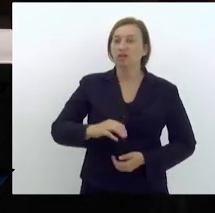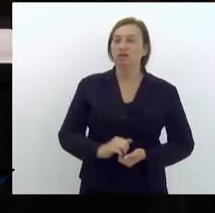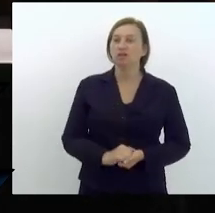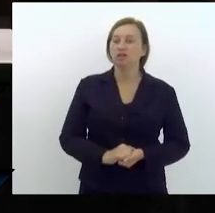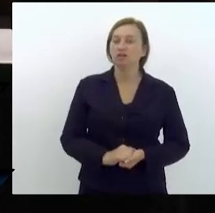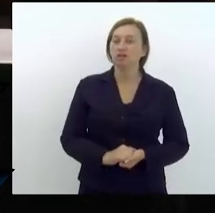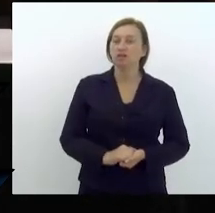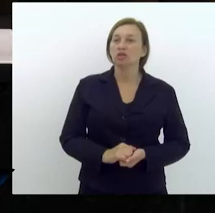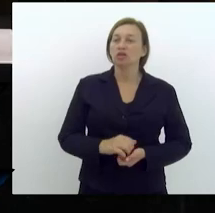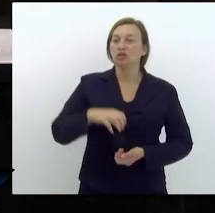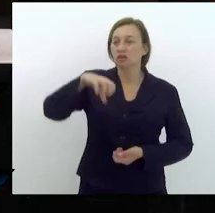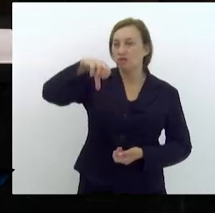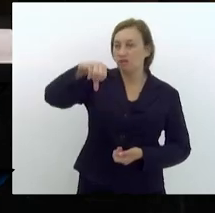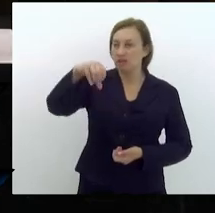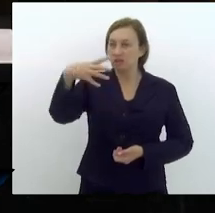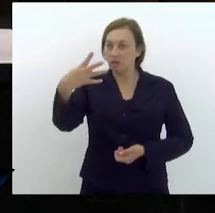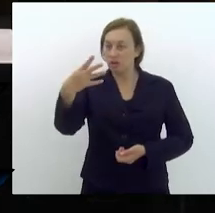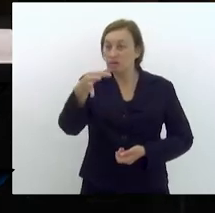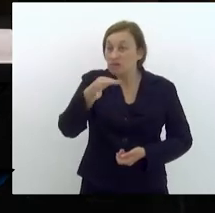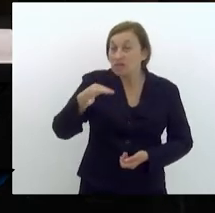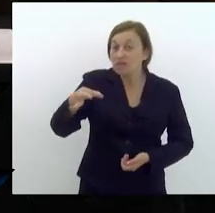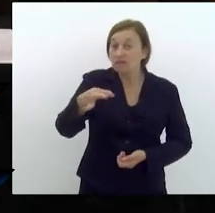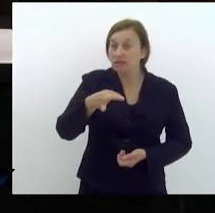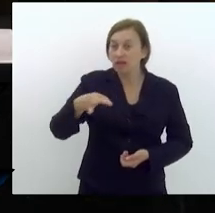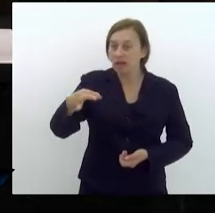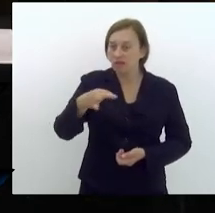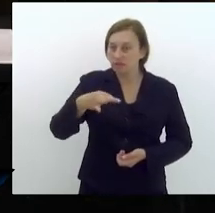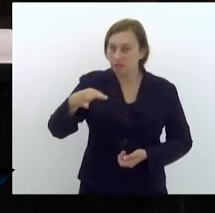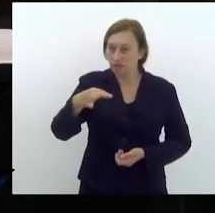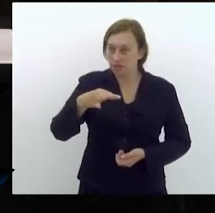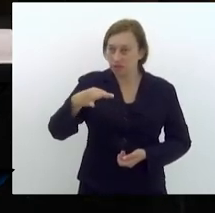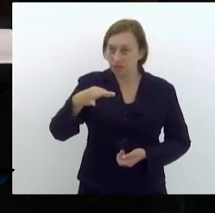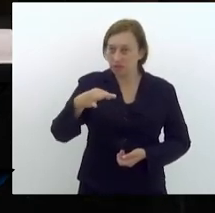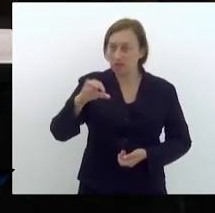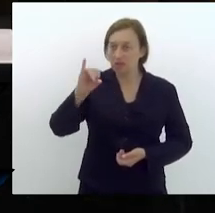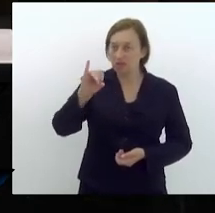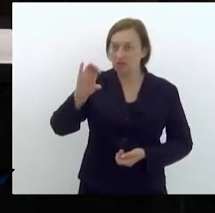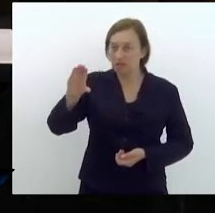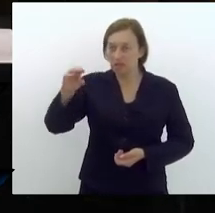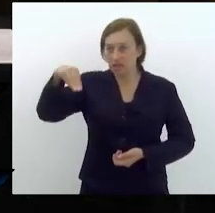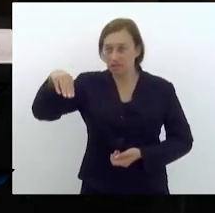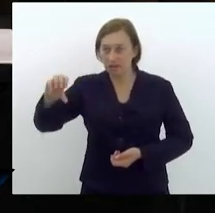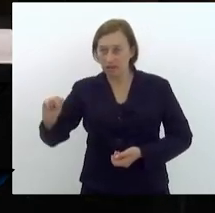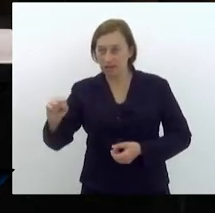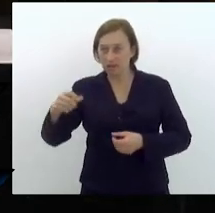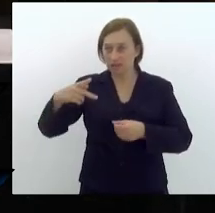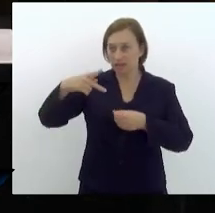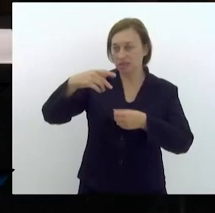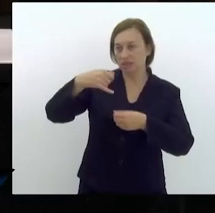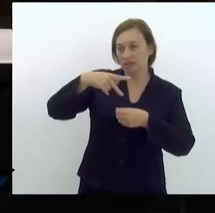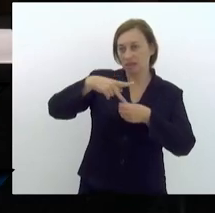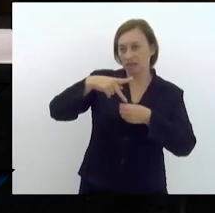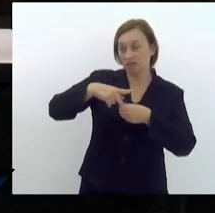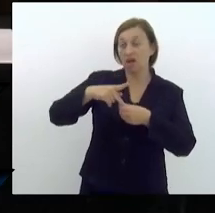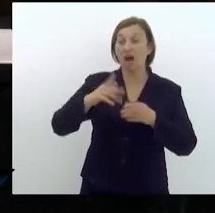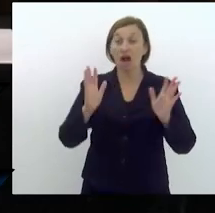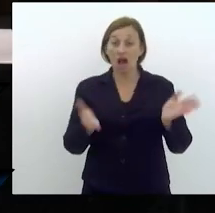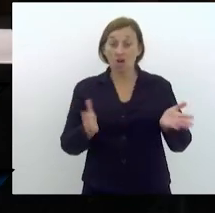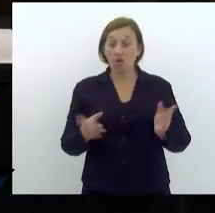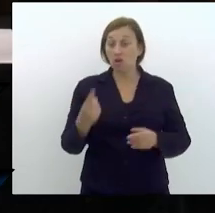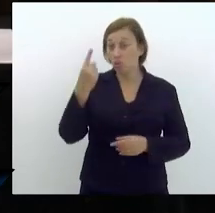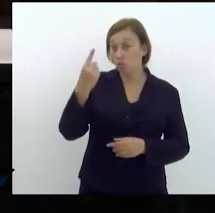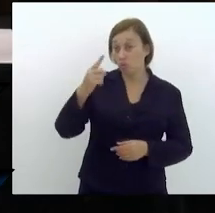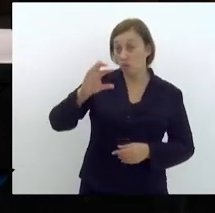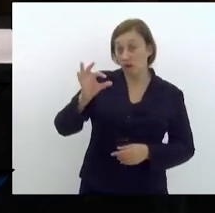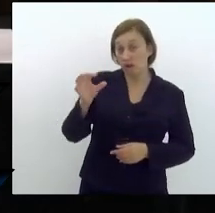sendo nós pagávamos 94 centavos na de ICMS na gasolina agora nós vamos passar a pagar um real